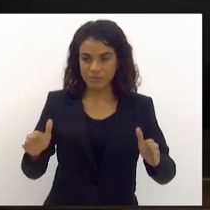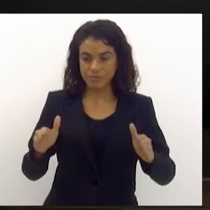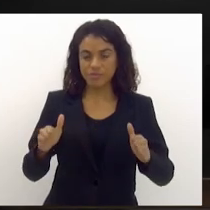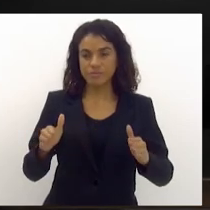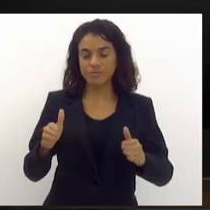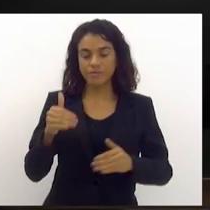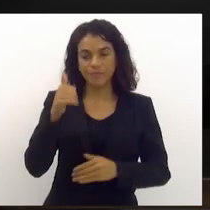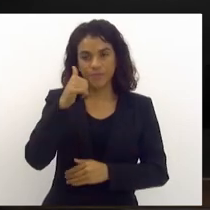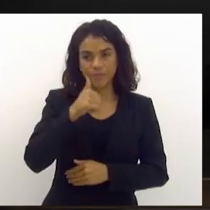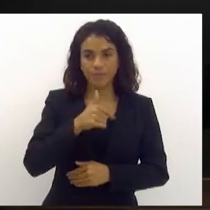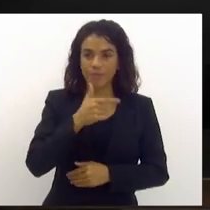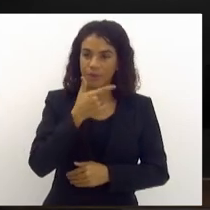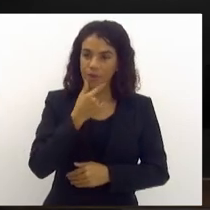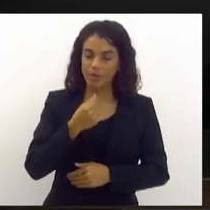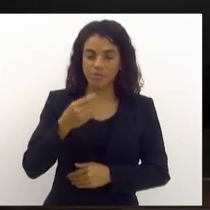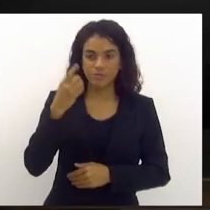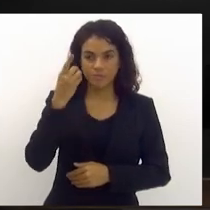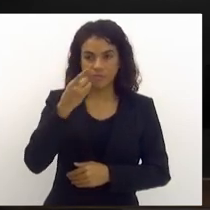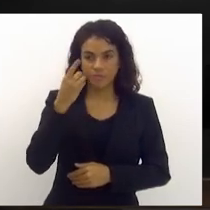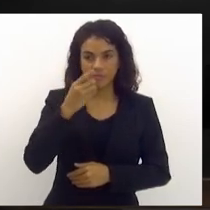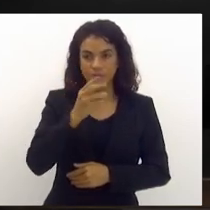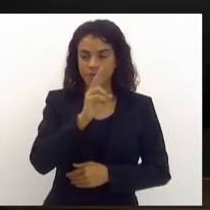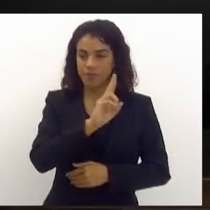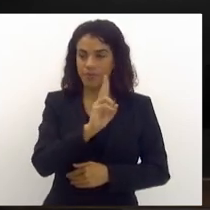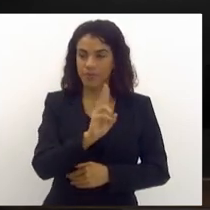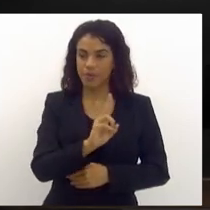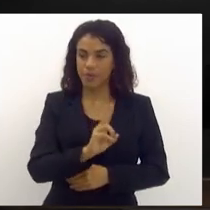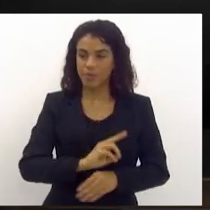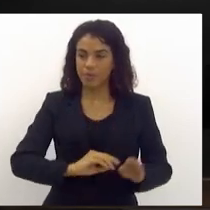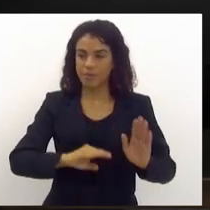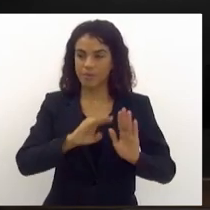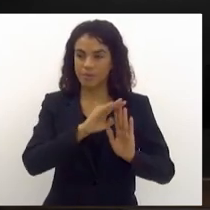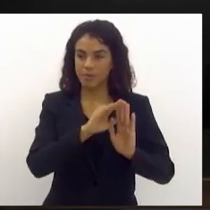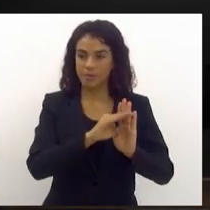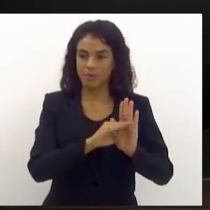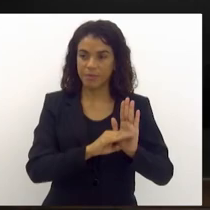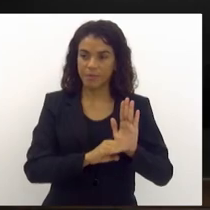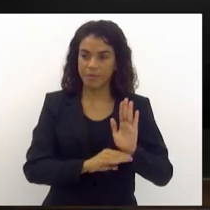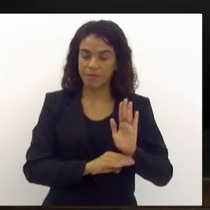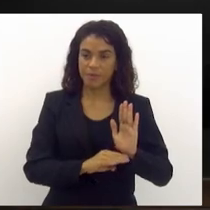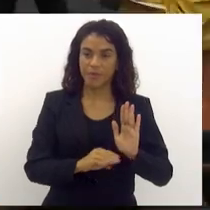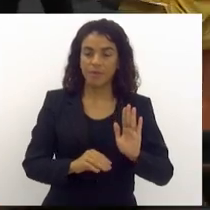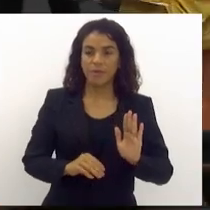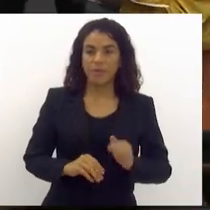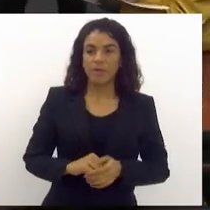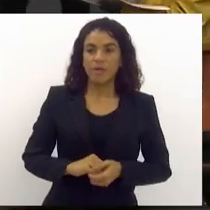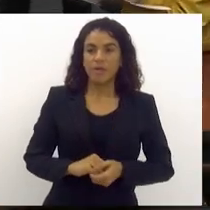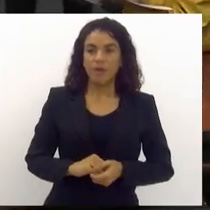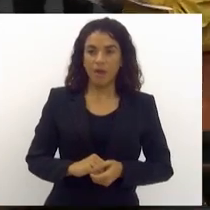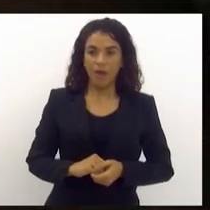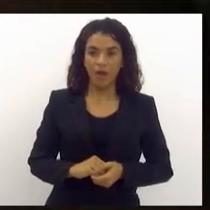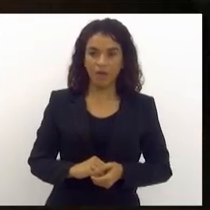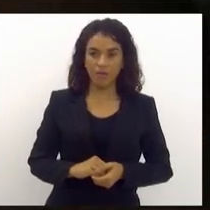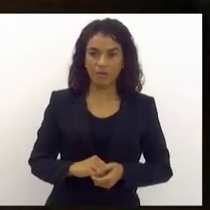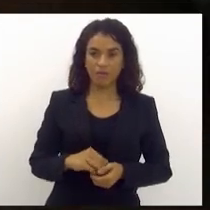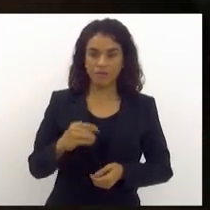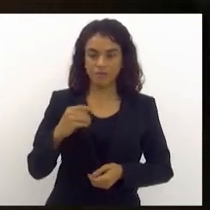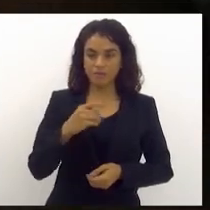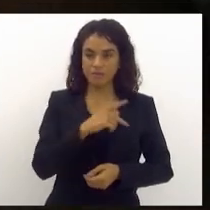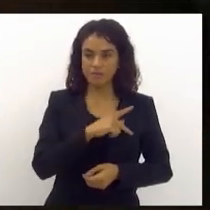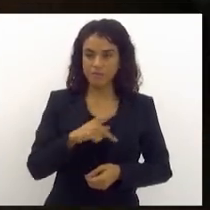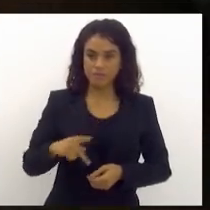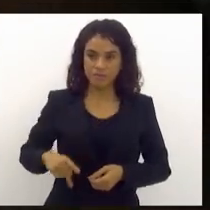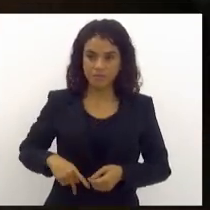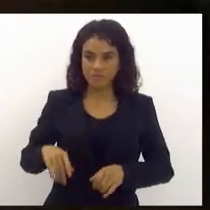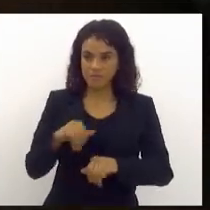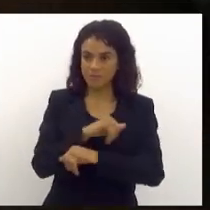e senhoras deputados, votação nominal para encaminhar deputado doutor Serginho. Senhor presidente, mais uma vez lembrando